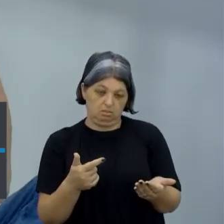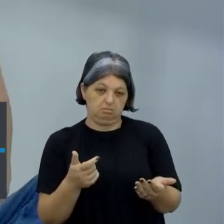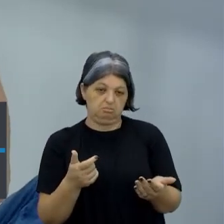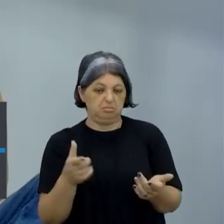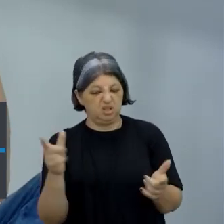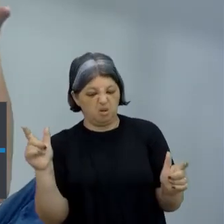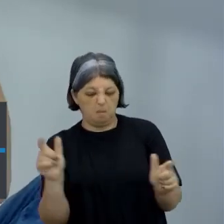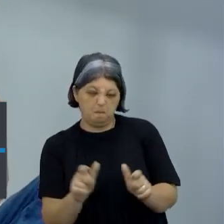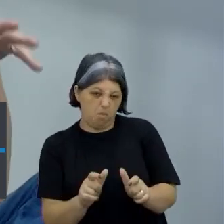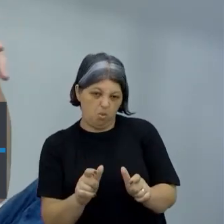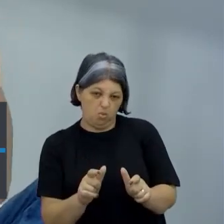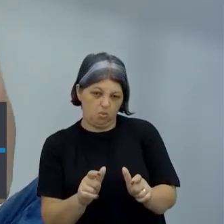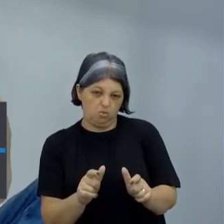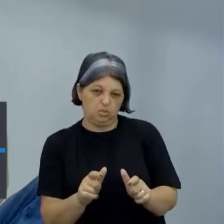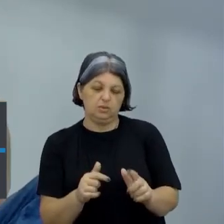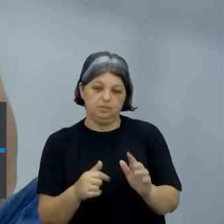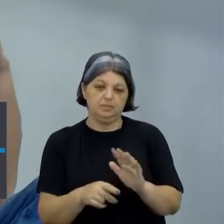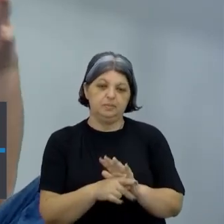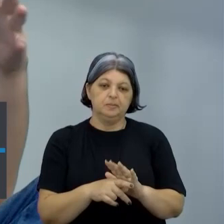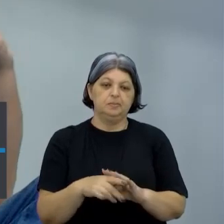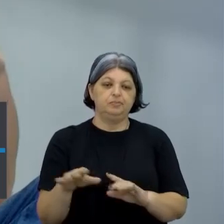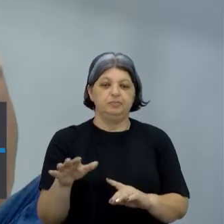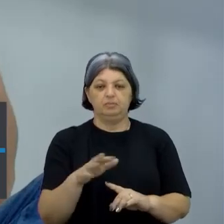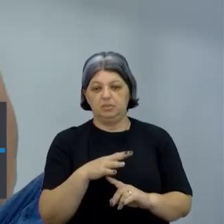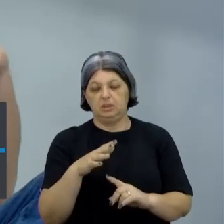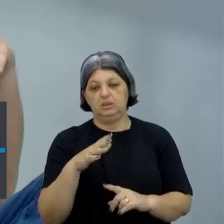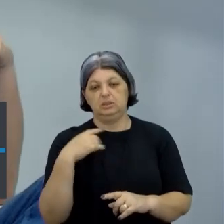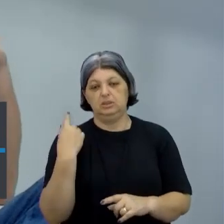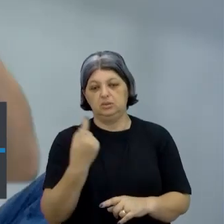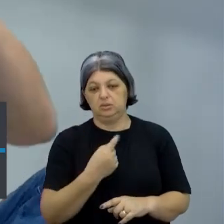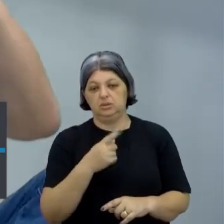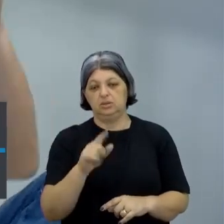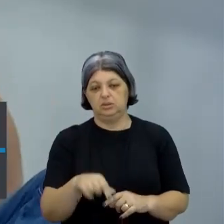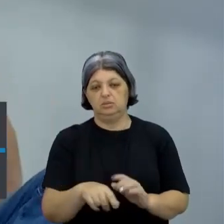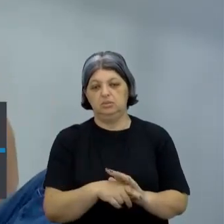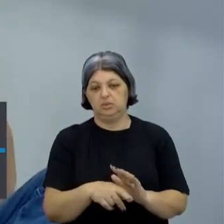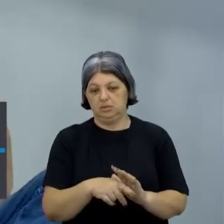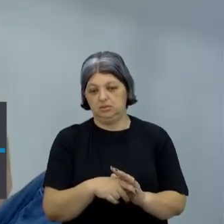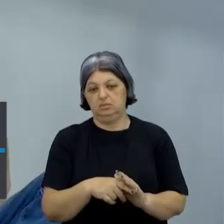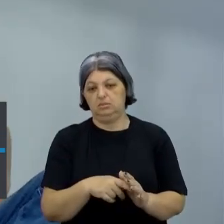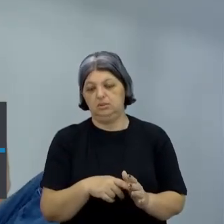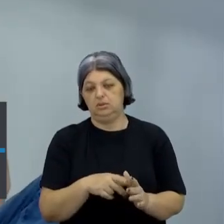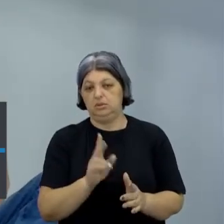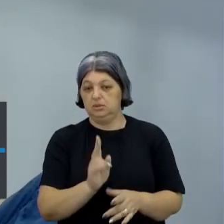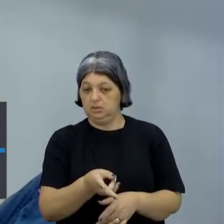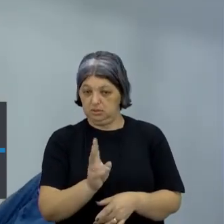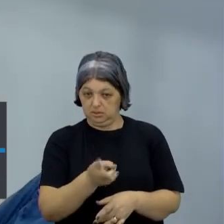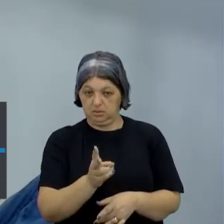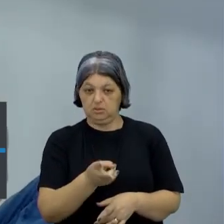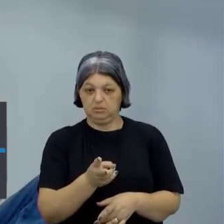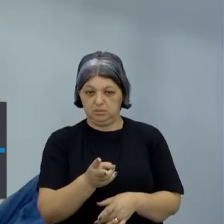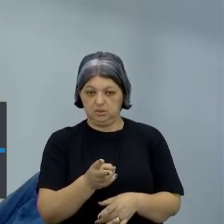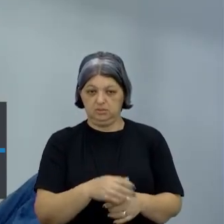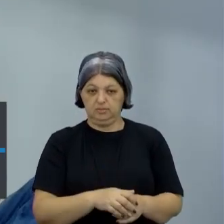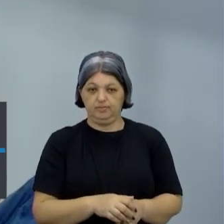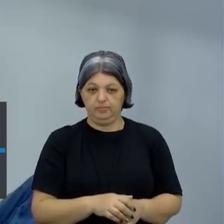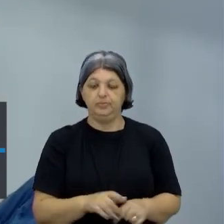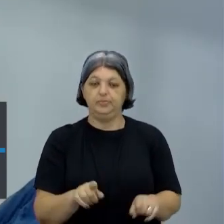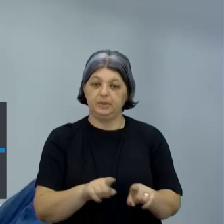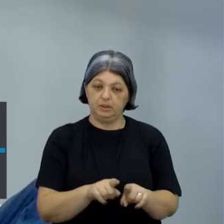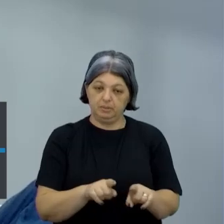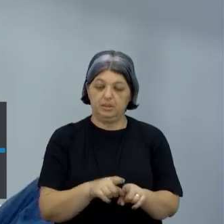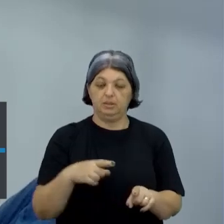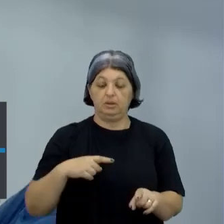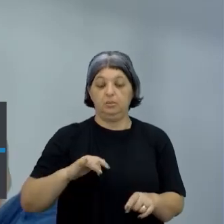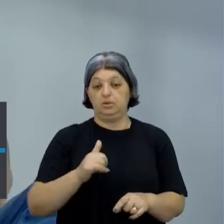humor que você pode falar. Um programa de humor é a Praça Nossa, que é um tradicional que está lá, que não sai por N motivos. Que está lá e que dá abrigo para muito comediante, é muito importante